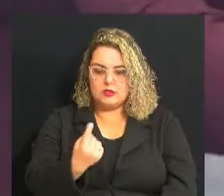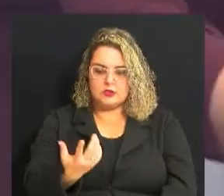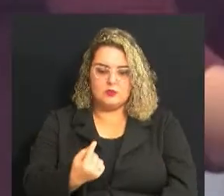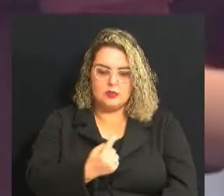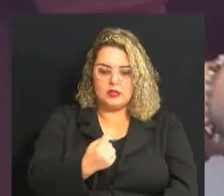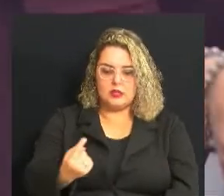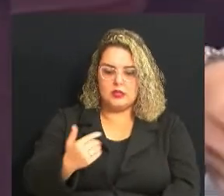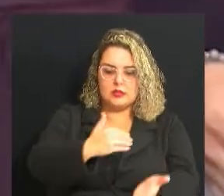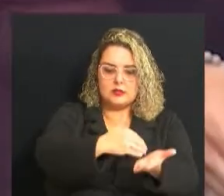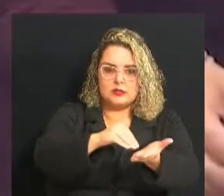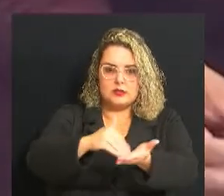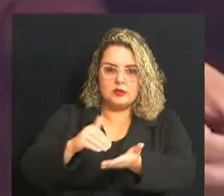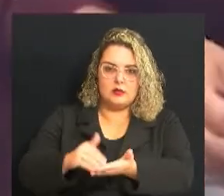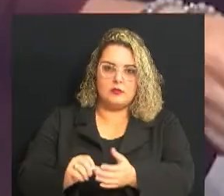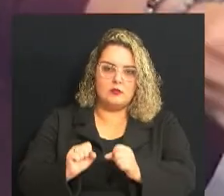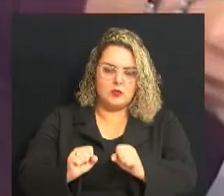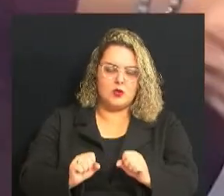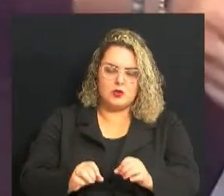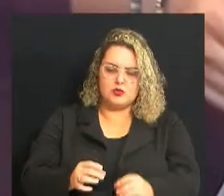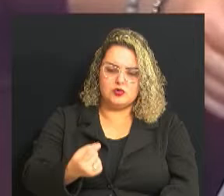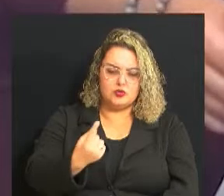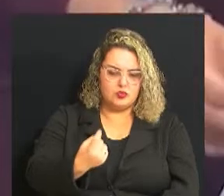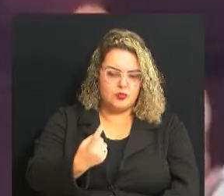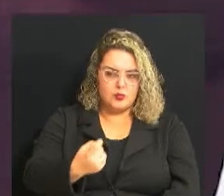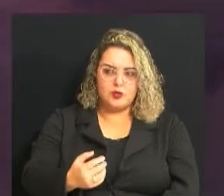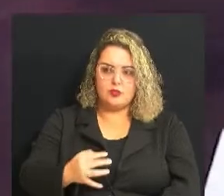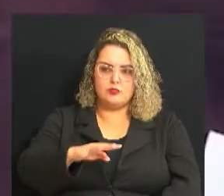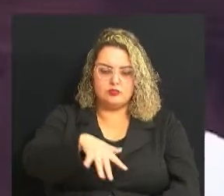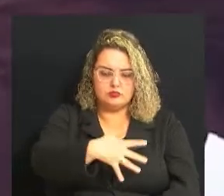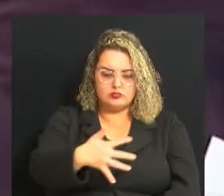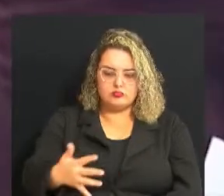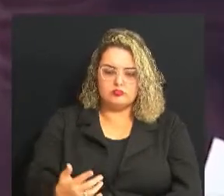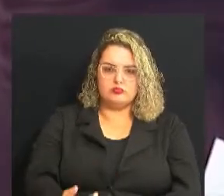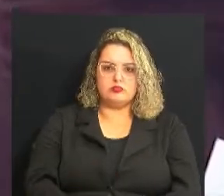Eu acho que dá para planilhar numa planilha só, várias,